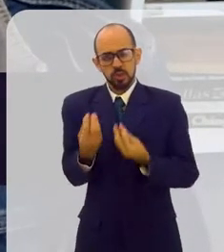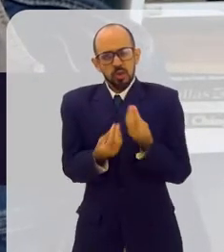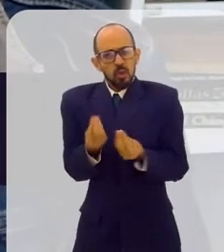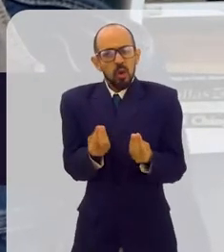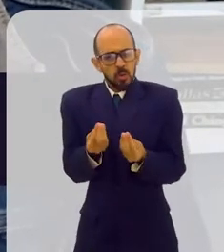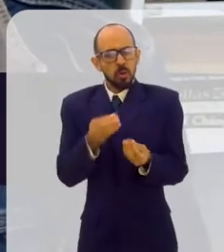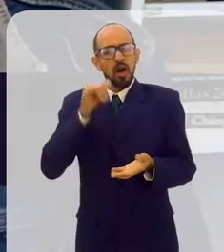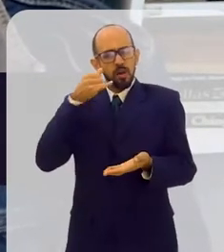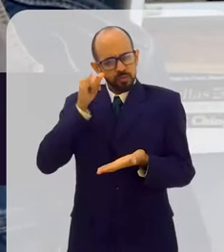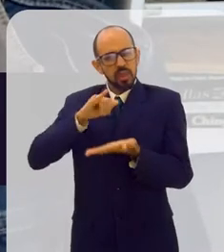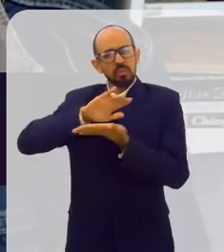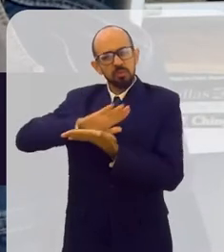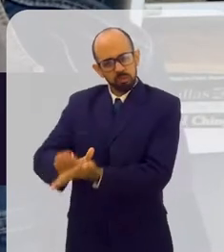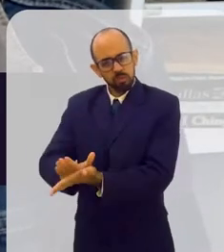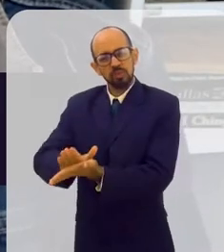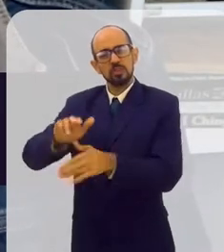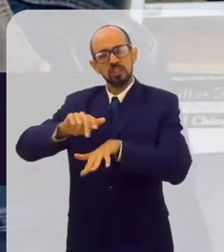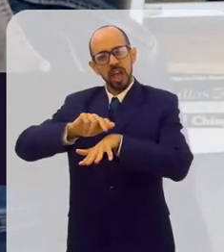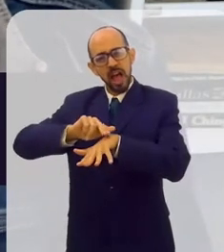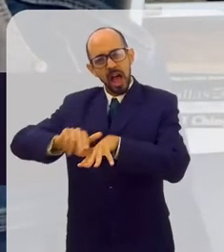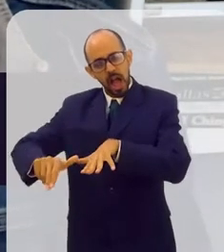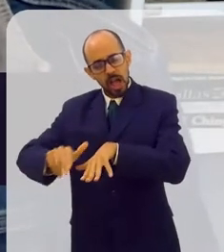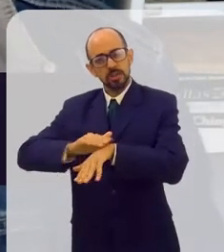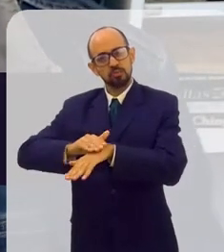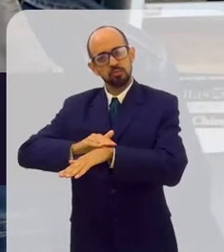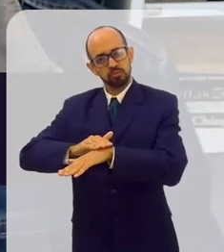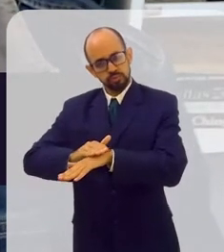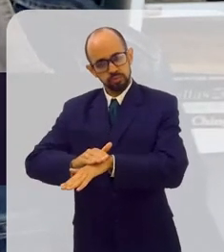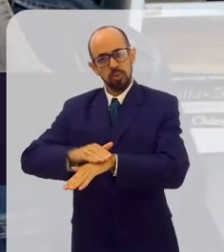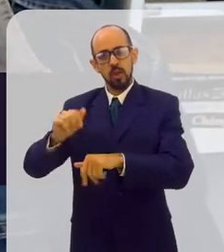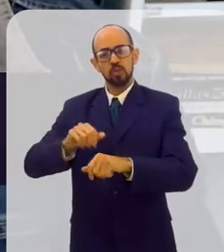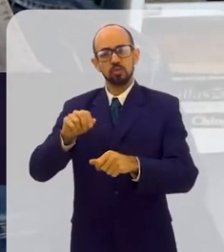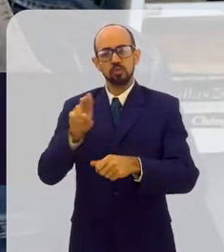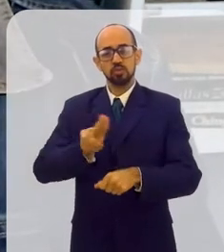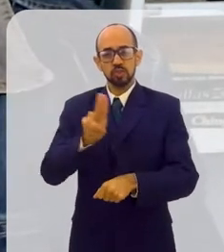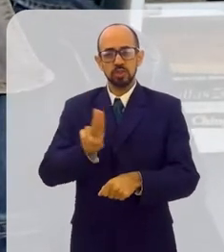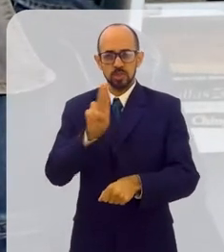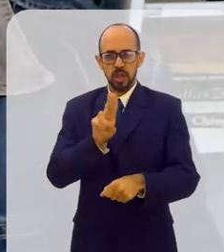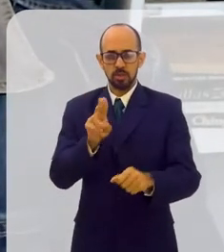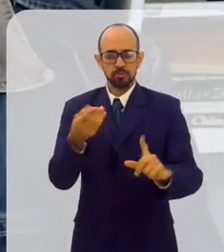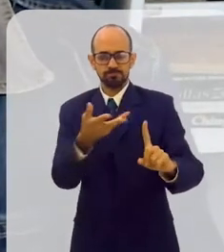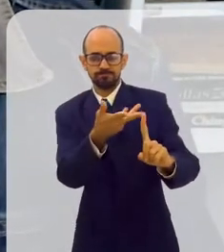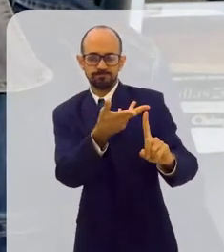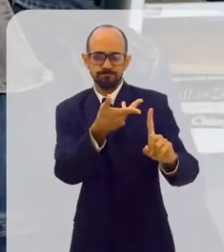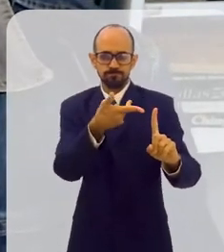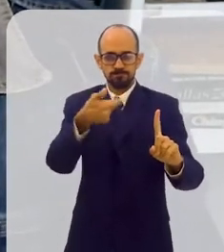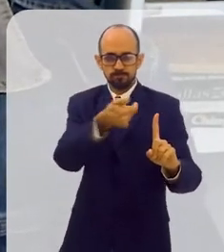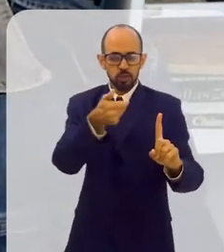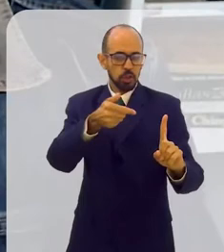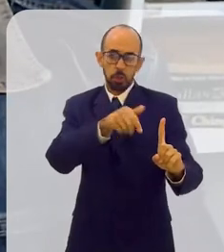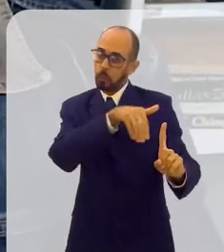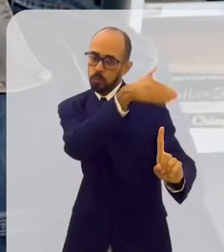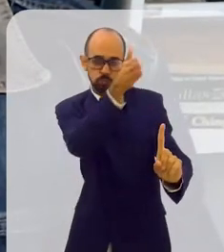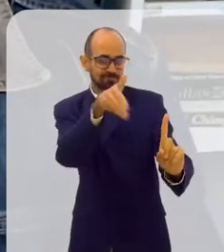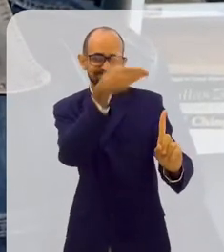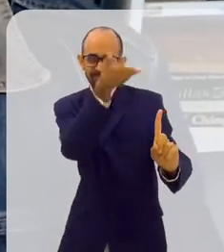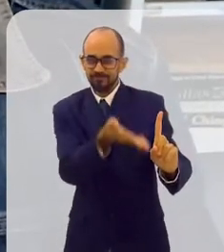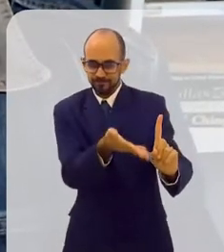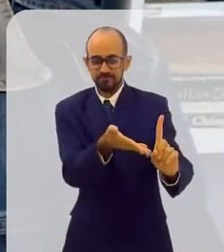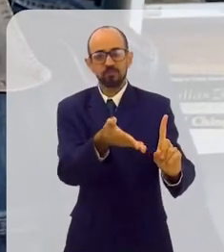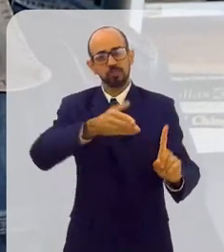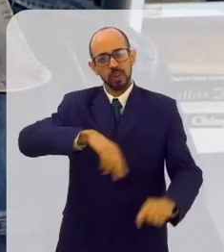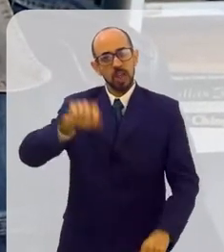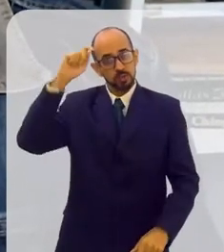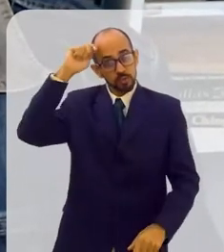Como combater a discriminação de raça e classe, utilizando uma forma de expressão artística que não costuma reconhecer o protagonismo